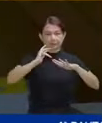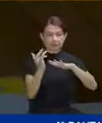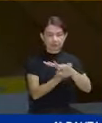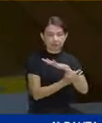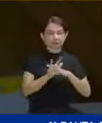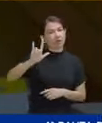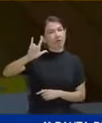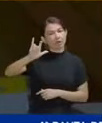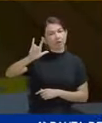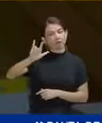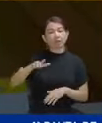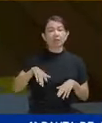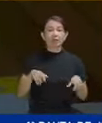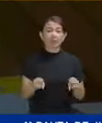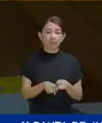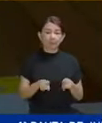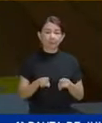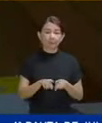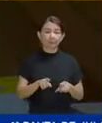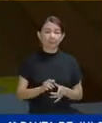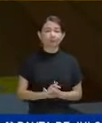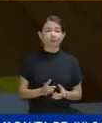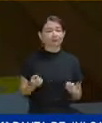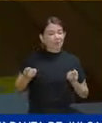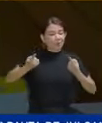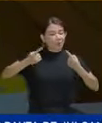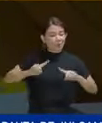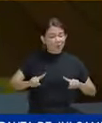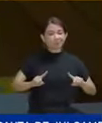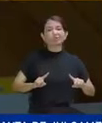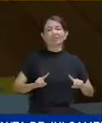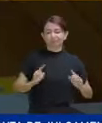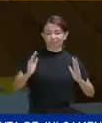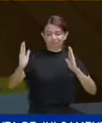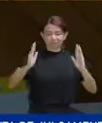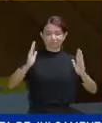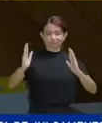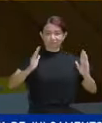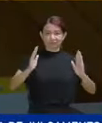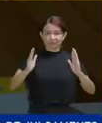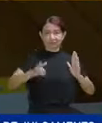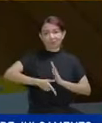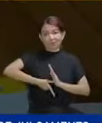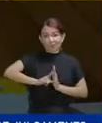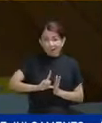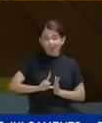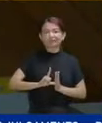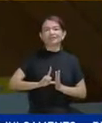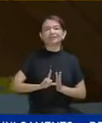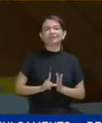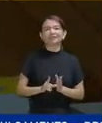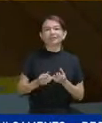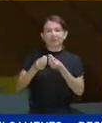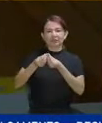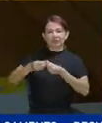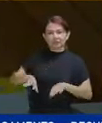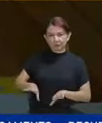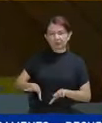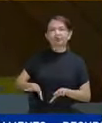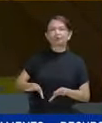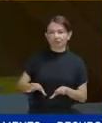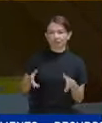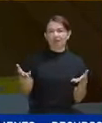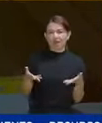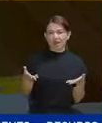Instagram, consubstanciariam propaganda extemporânea negativa, com o escopo de prejudicar a candidatura do atual chefe do